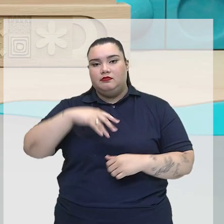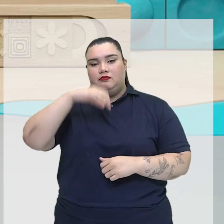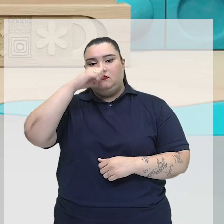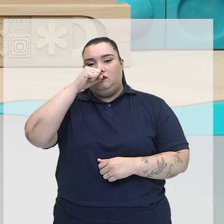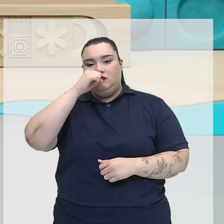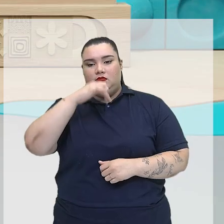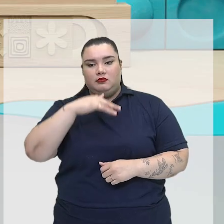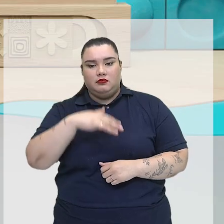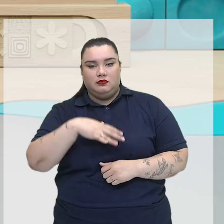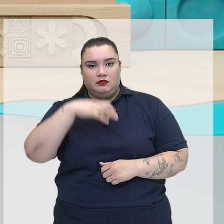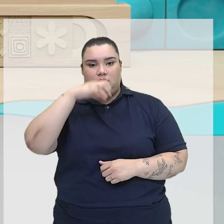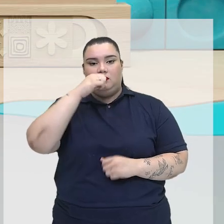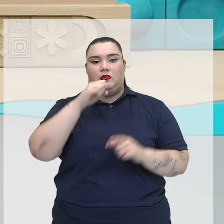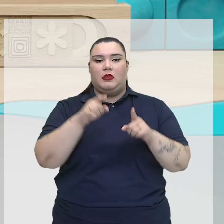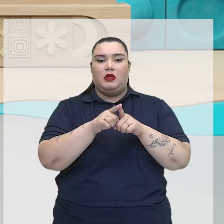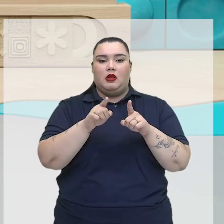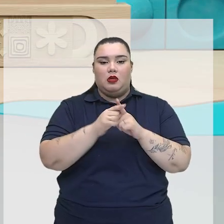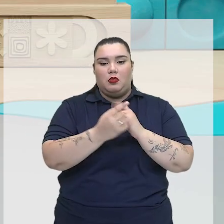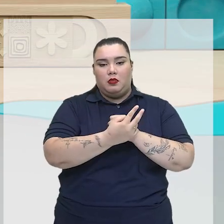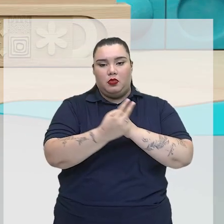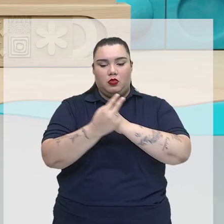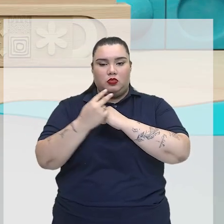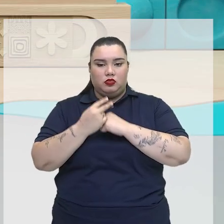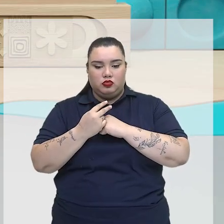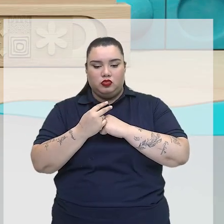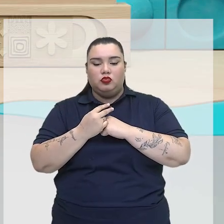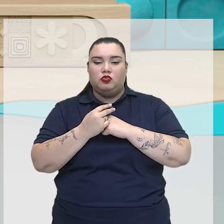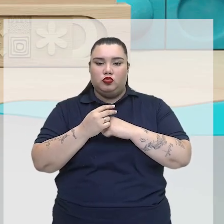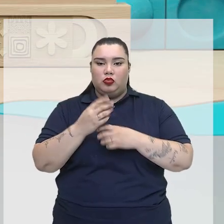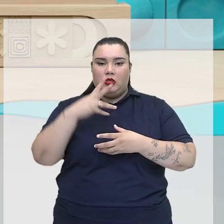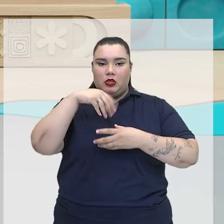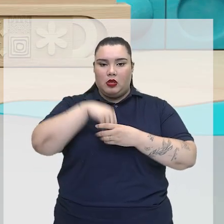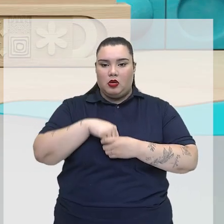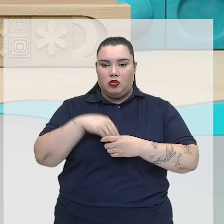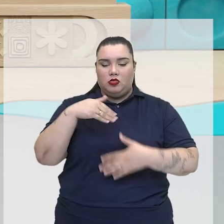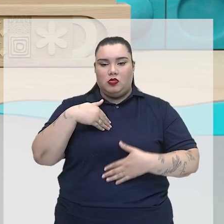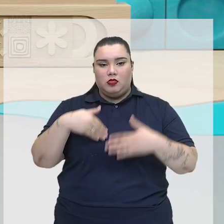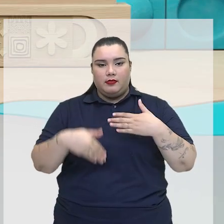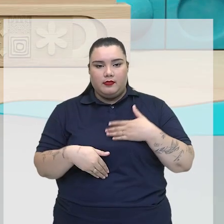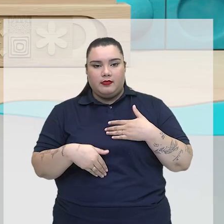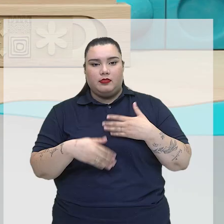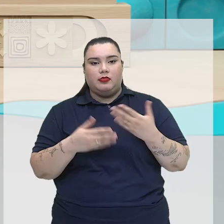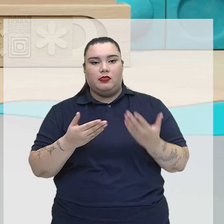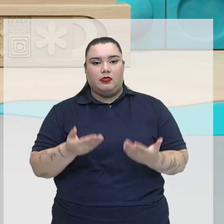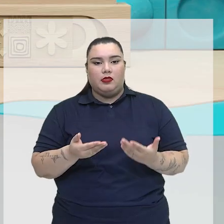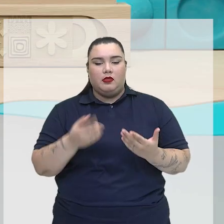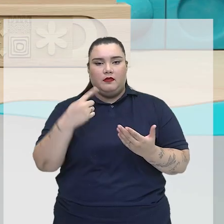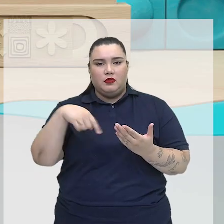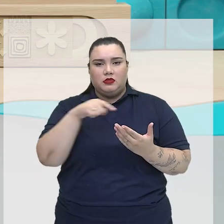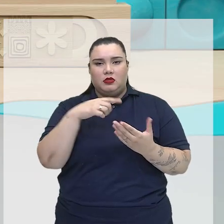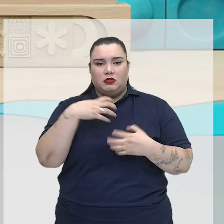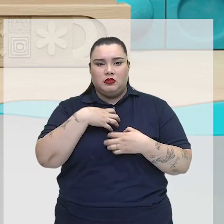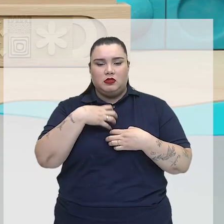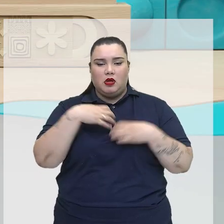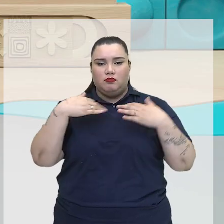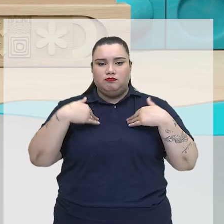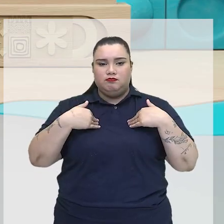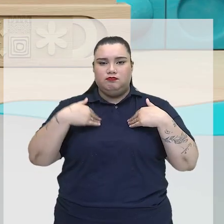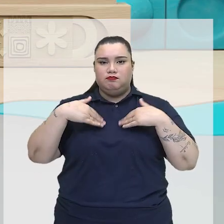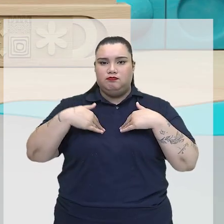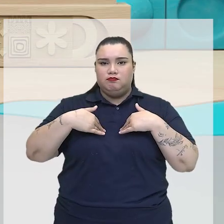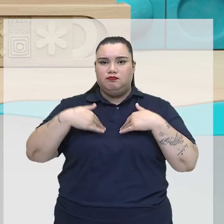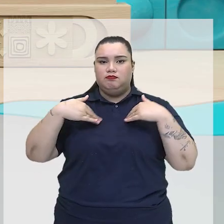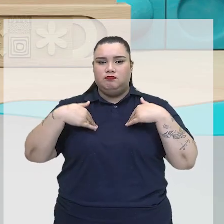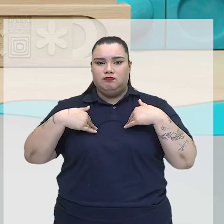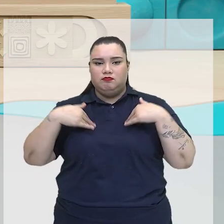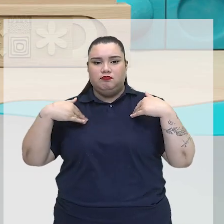nossa respiração, proteção dos órgãos internos vitais. Ó, toque aí, ó, no peito de